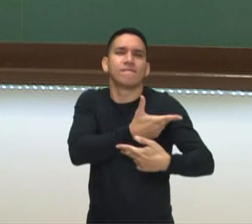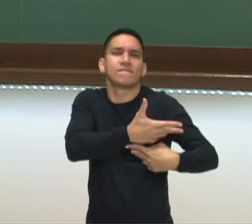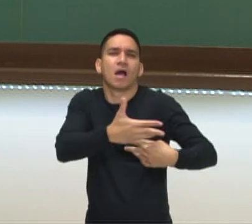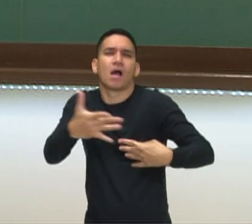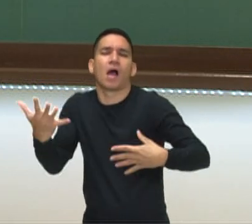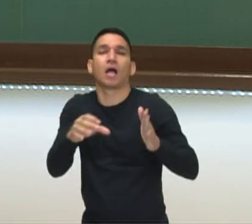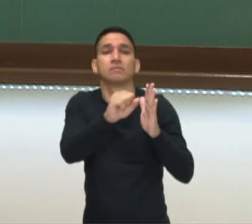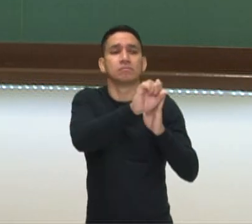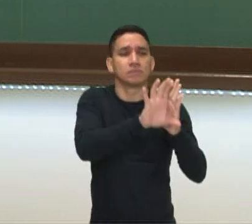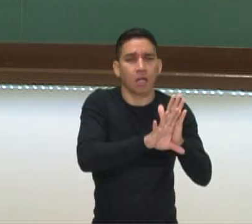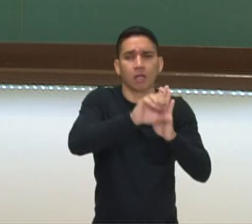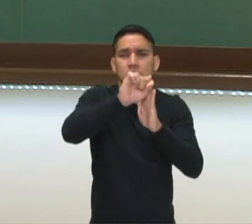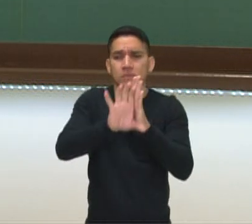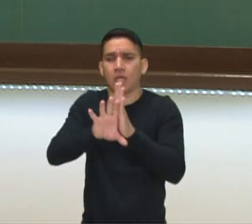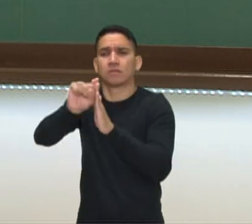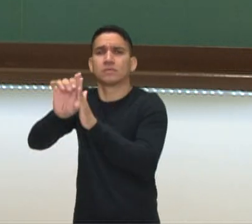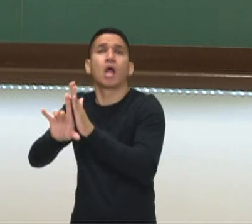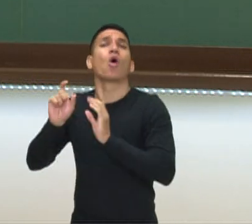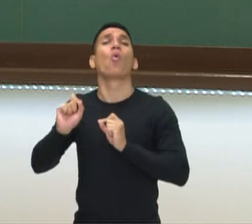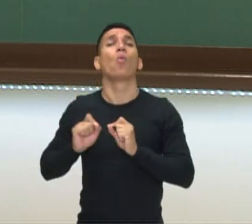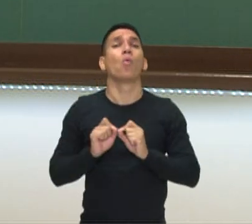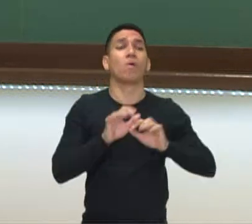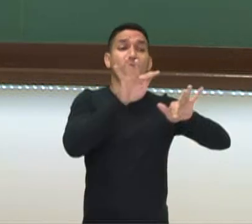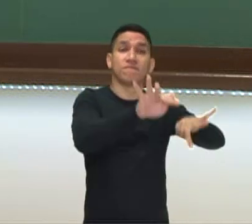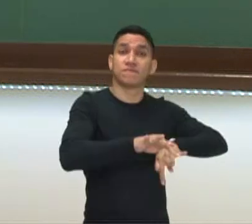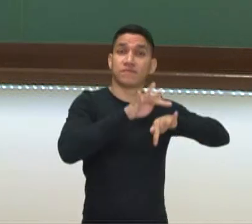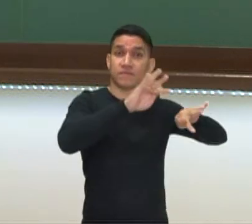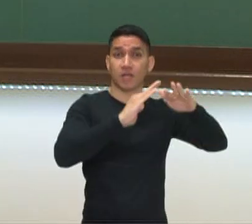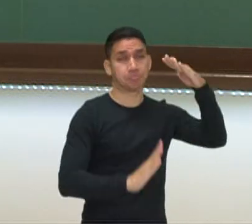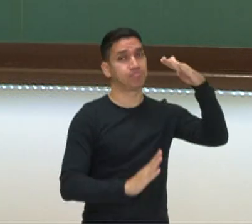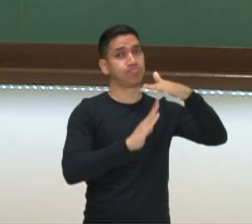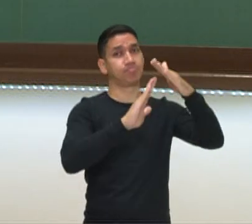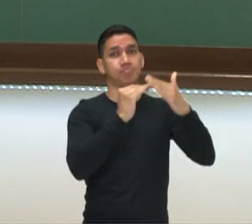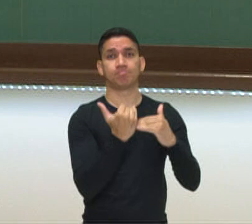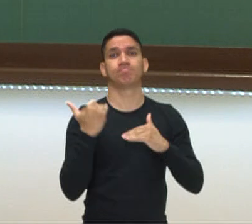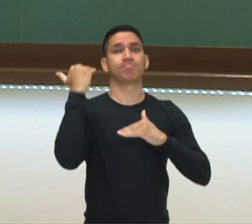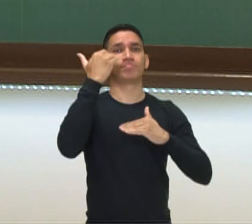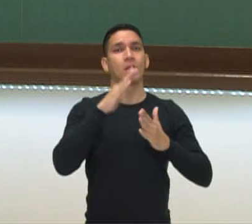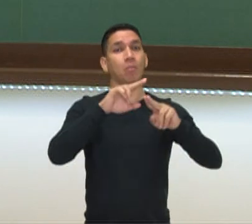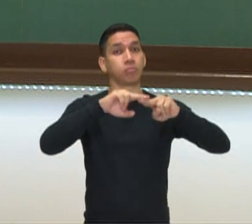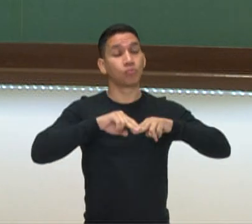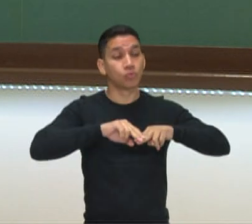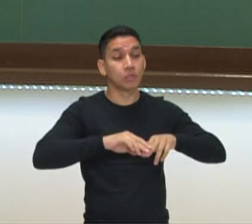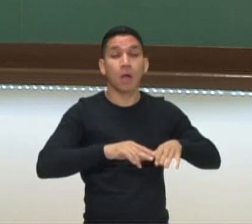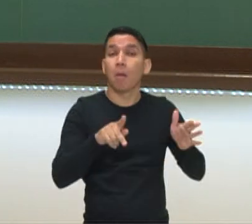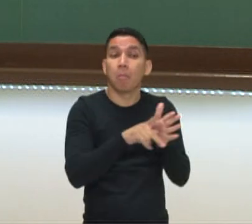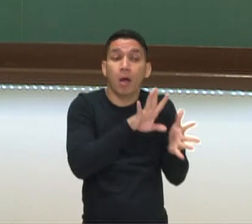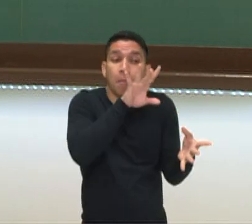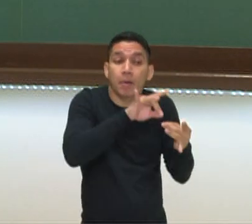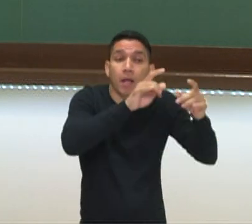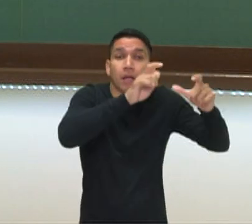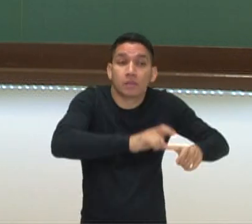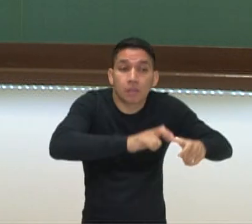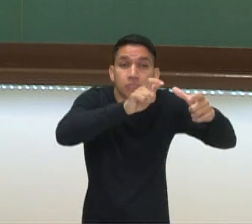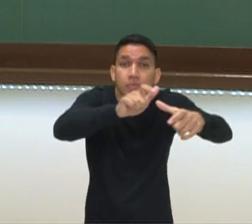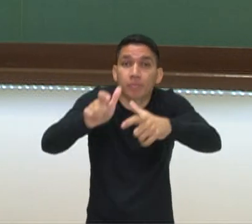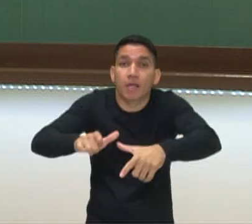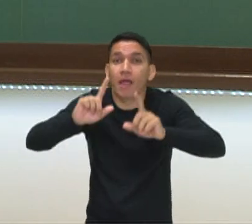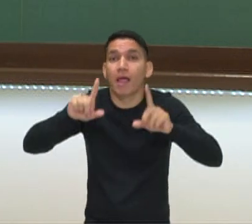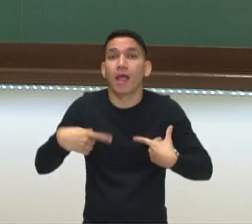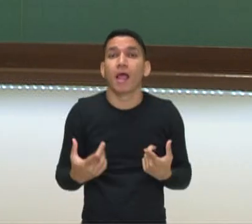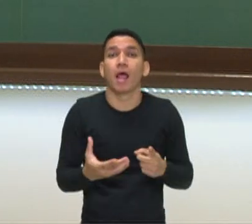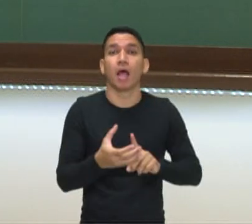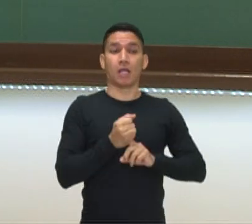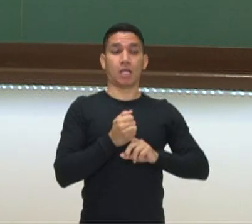o feudalismo imperava, né? Então eram poderes locais, era um poder descentralizado,